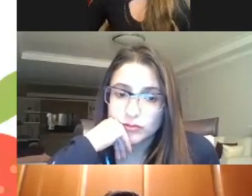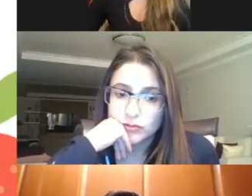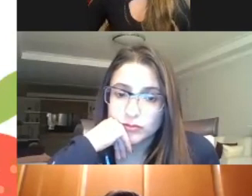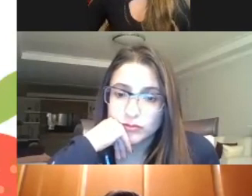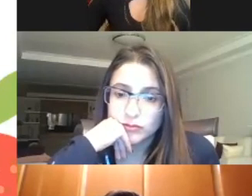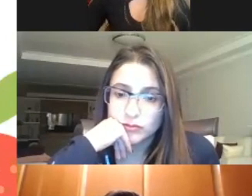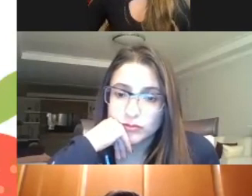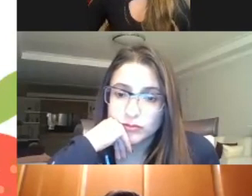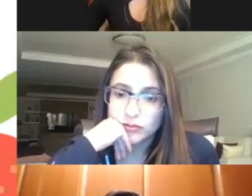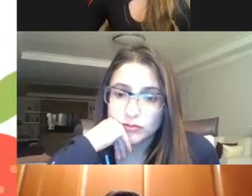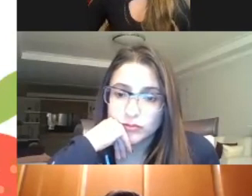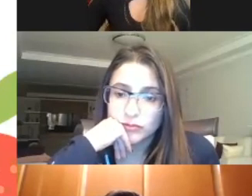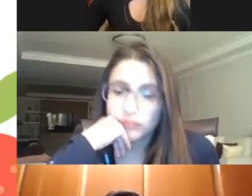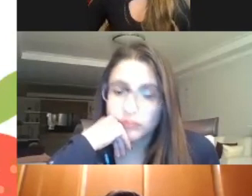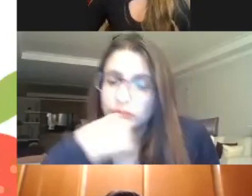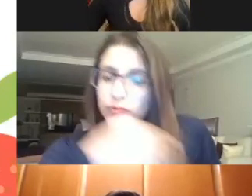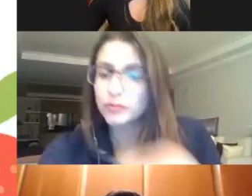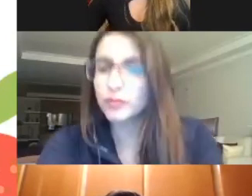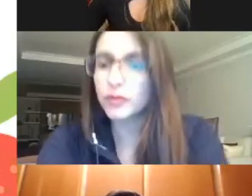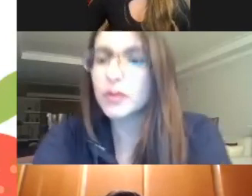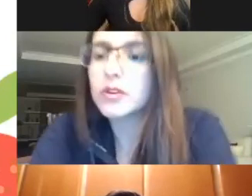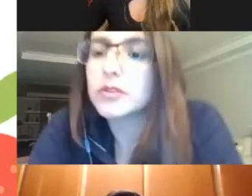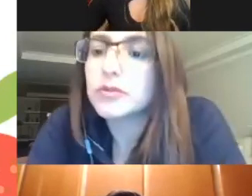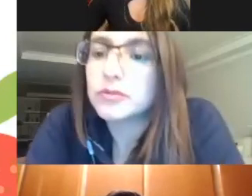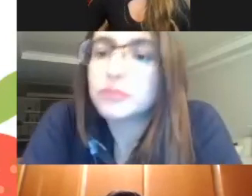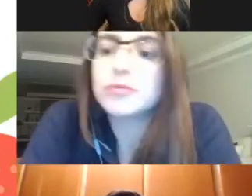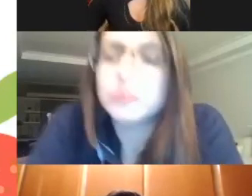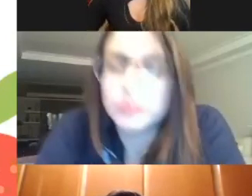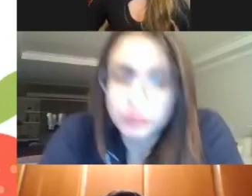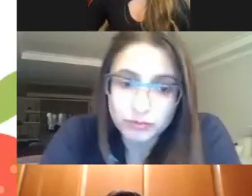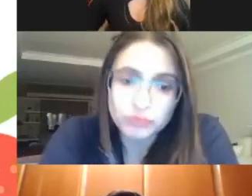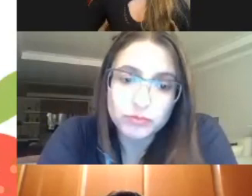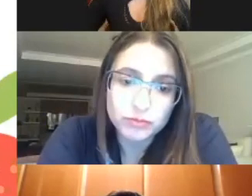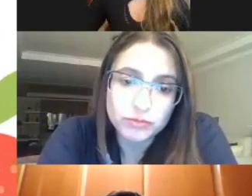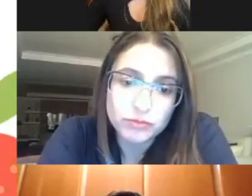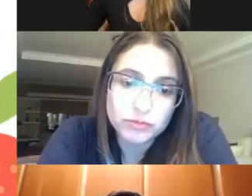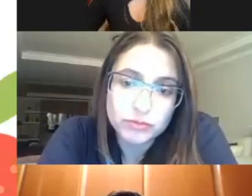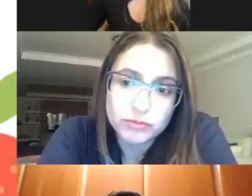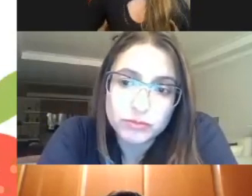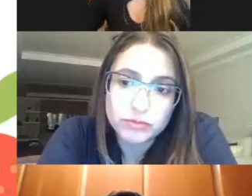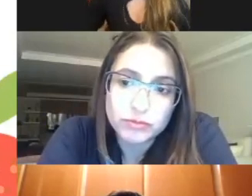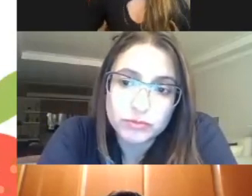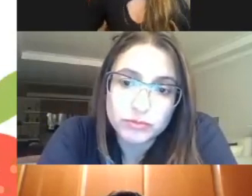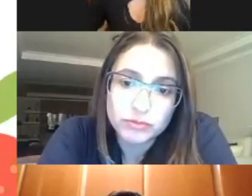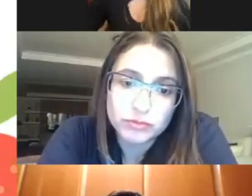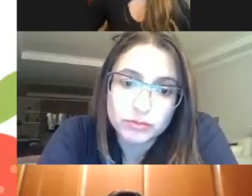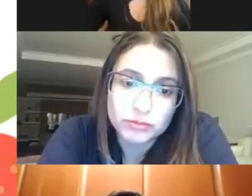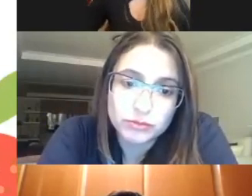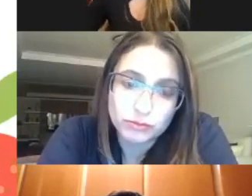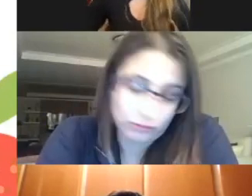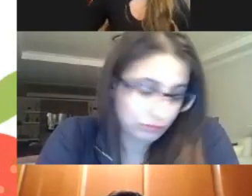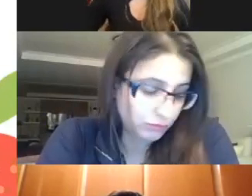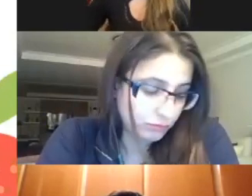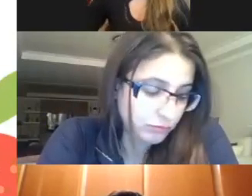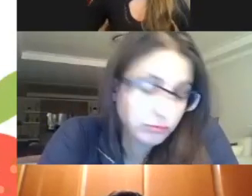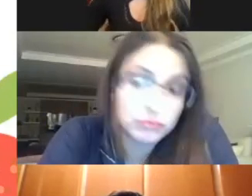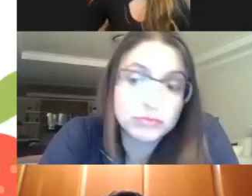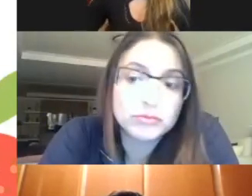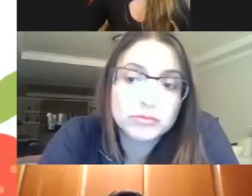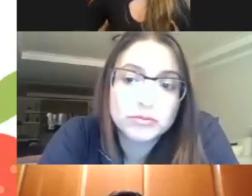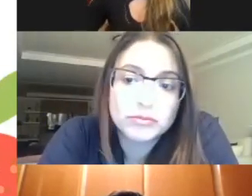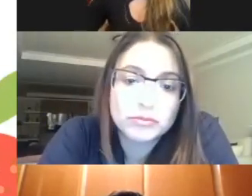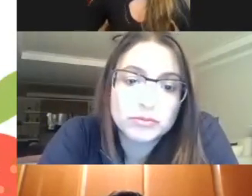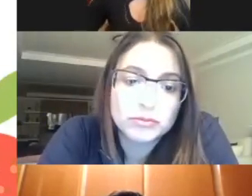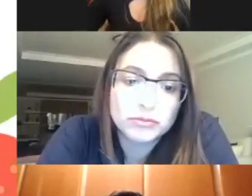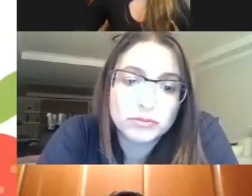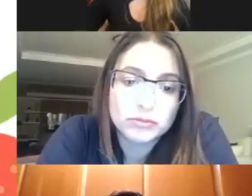faça e venda, não pode, porque conceitualmente não é low carb, tá? Outra coisa que a gente não inclui na estratégia low carb são os